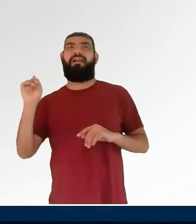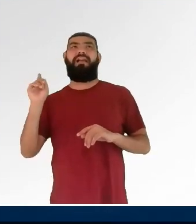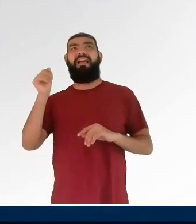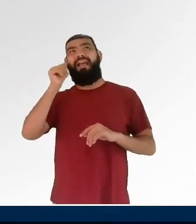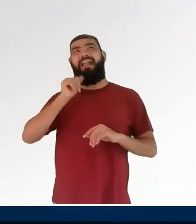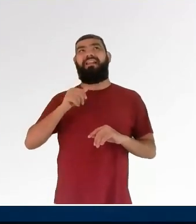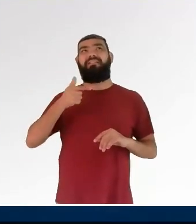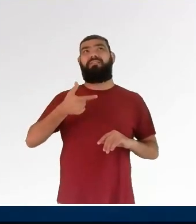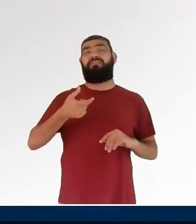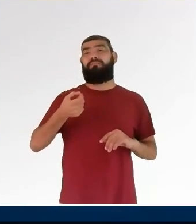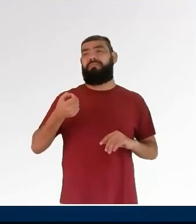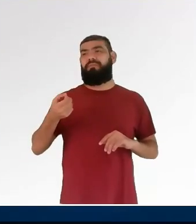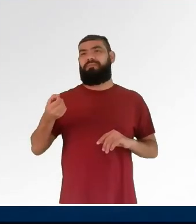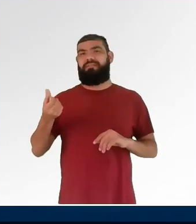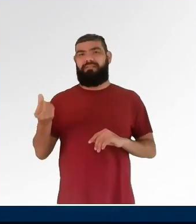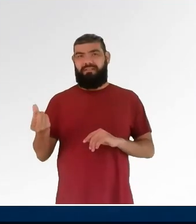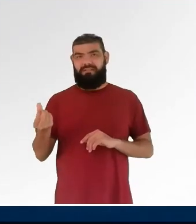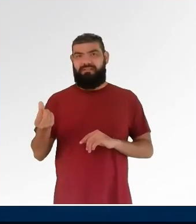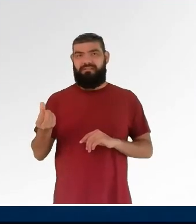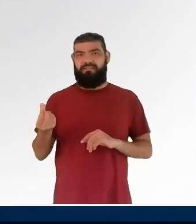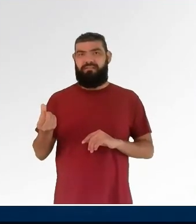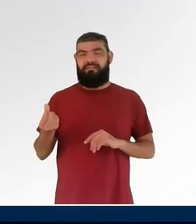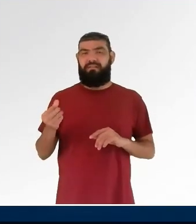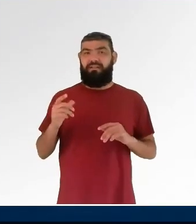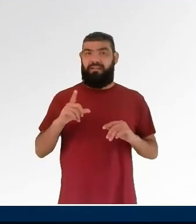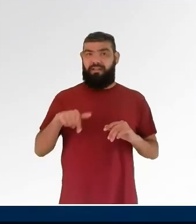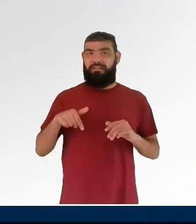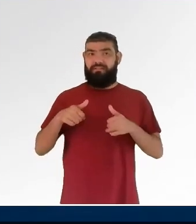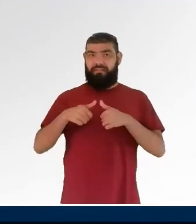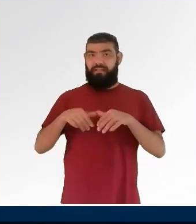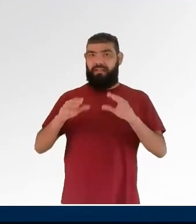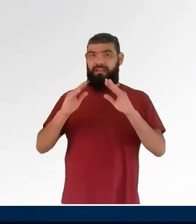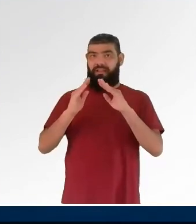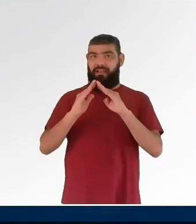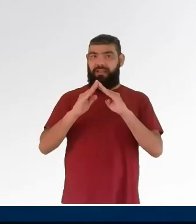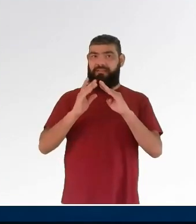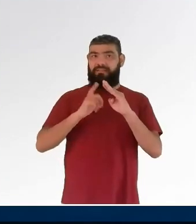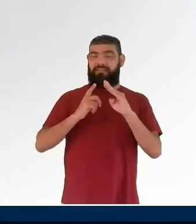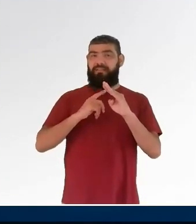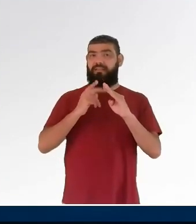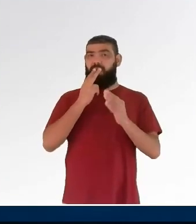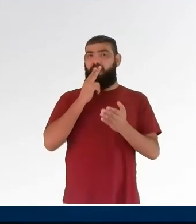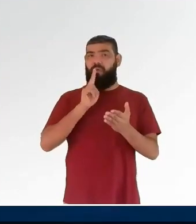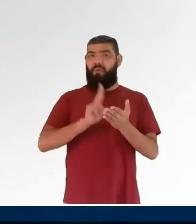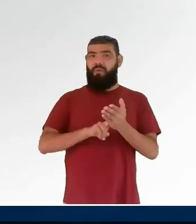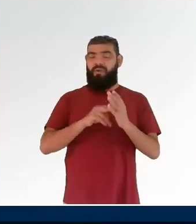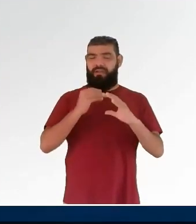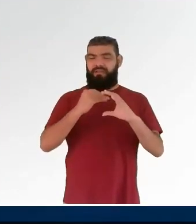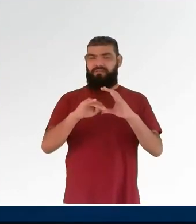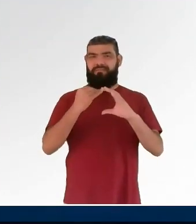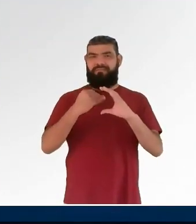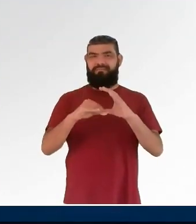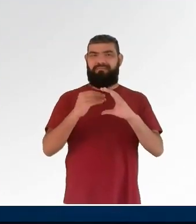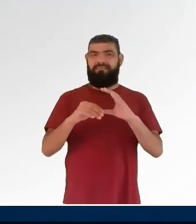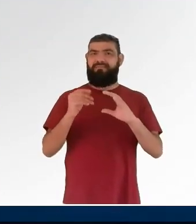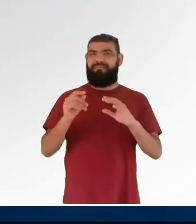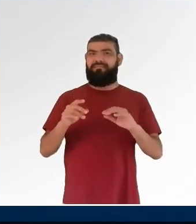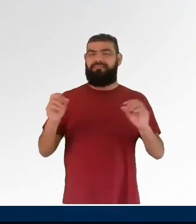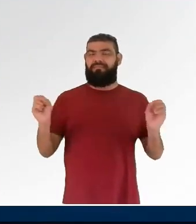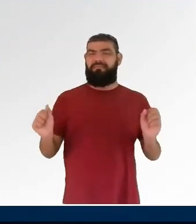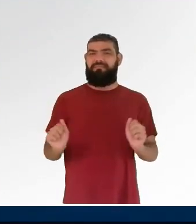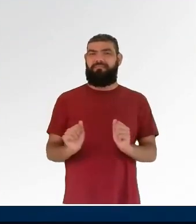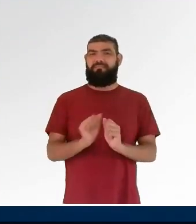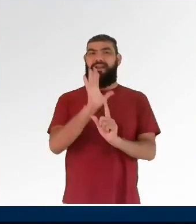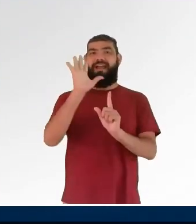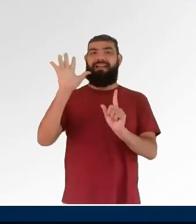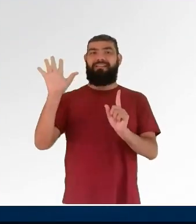2006. E esta casa tem uma caixa de correio que é meio mágica, vamos dizer assim, porque eles começam